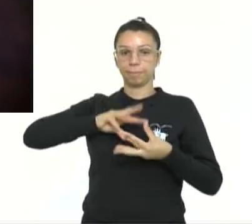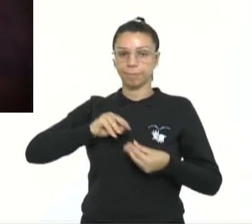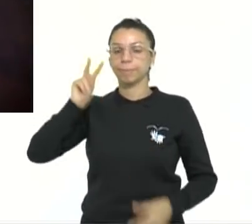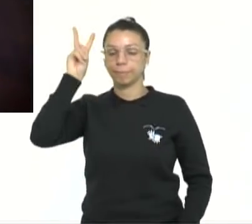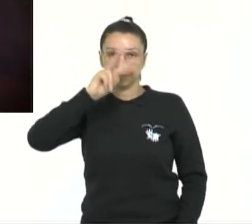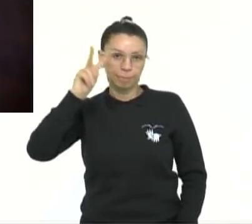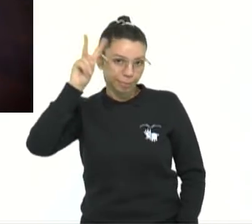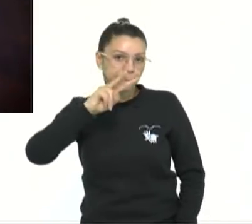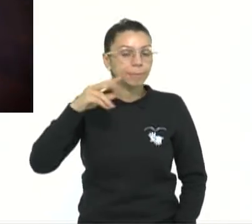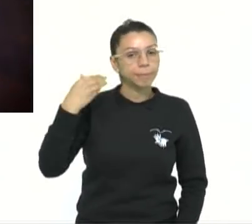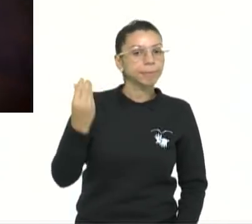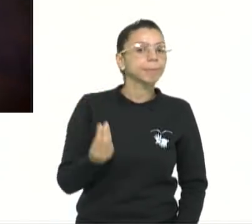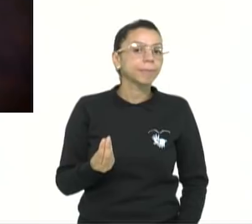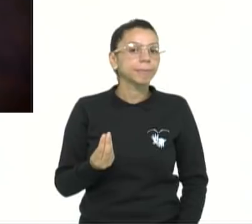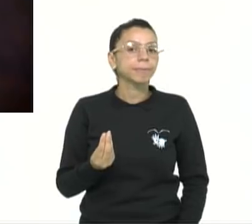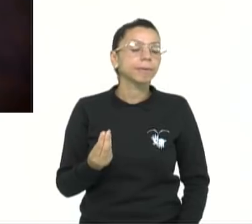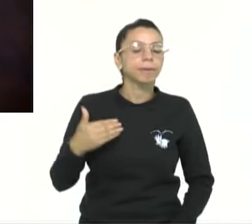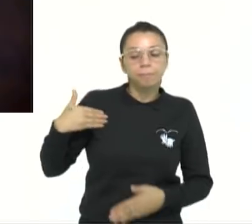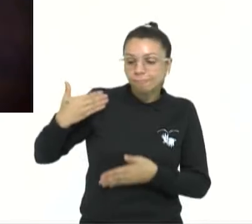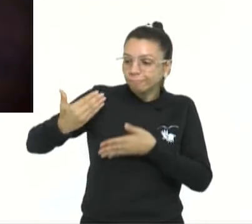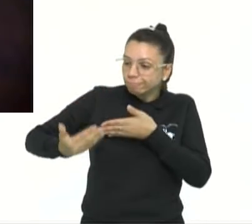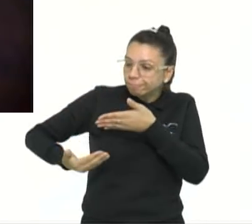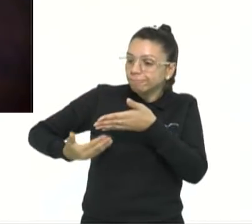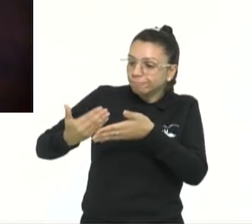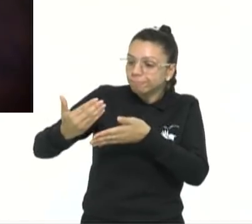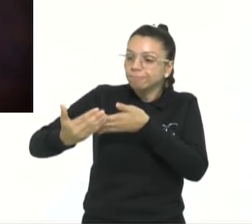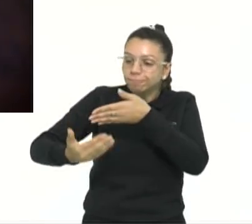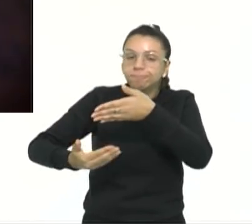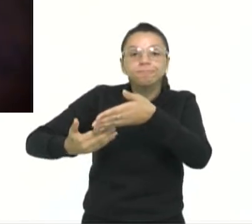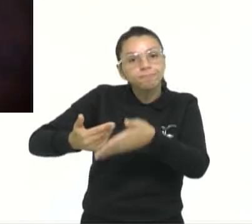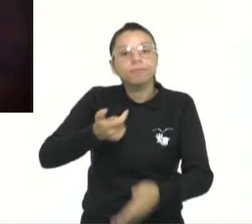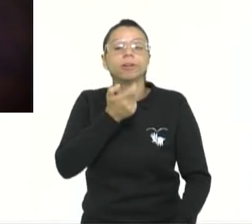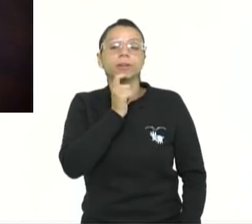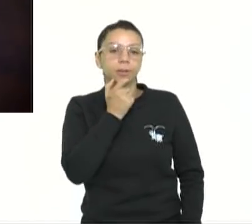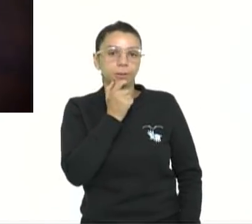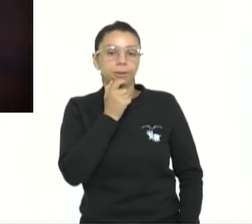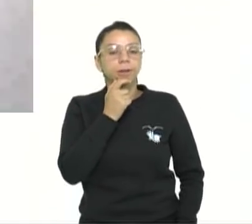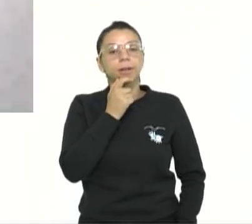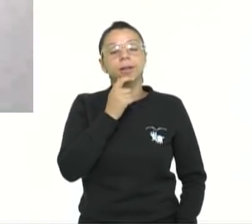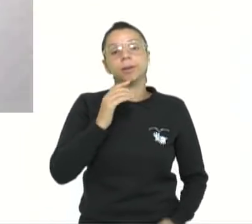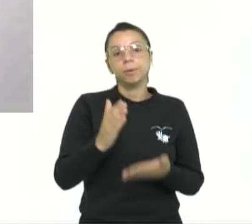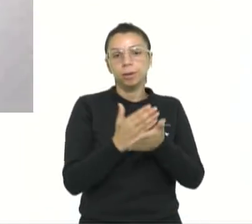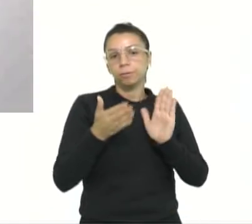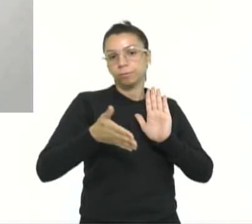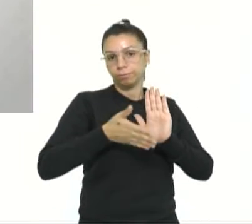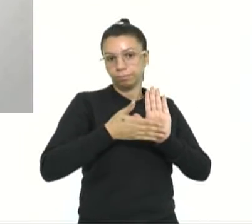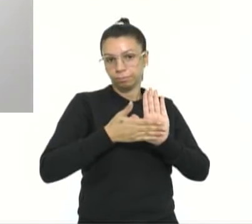é que vai fazer com que você se desenvolva nessa língua que o livro propõe.